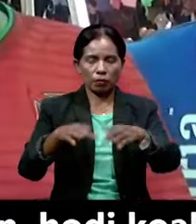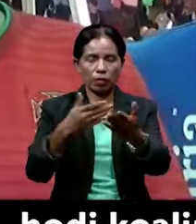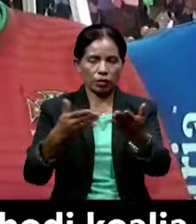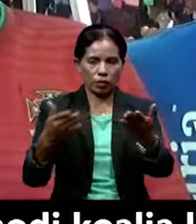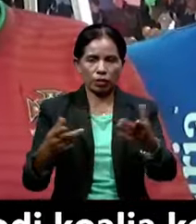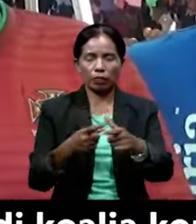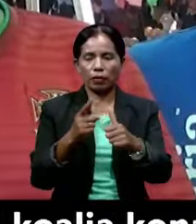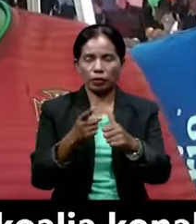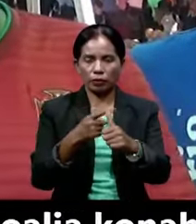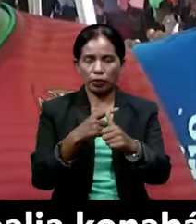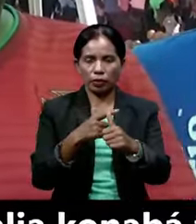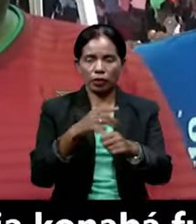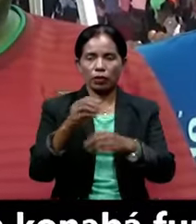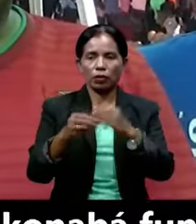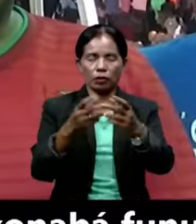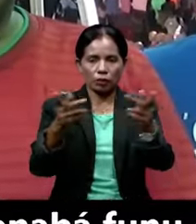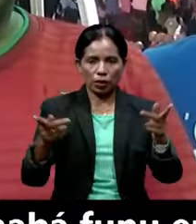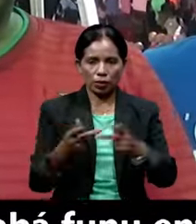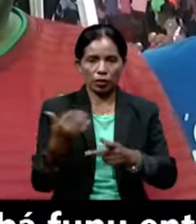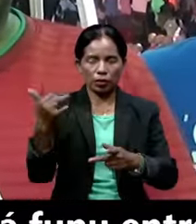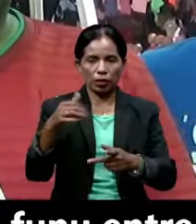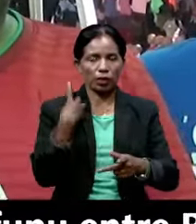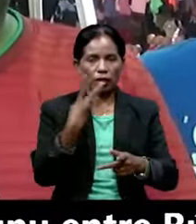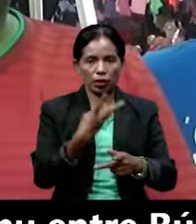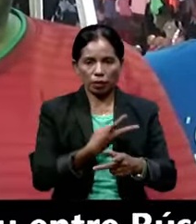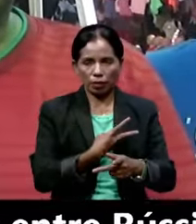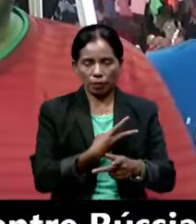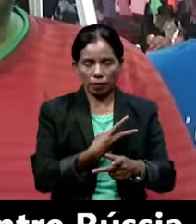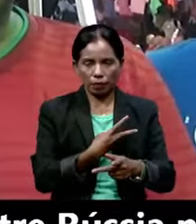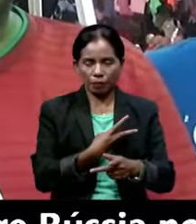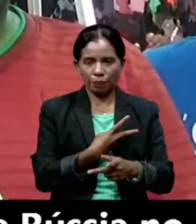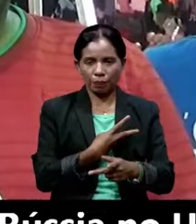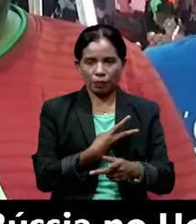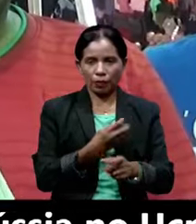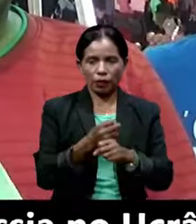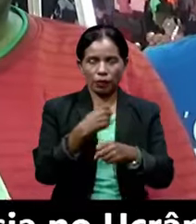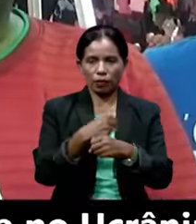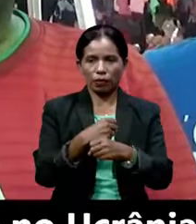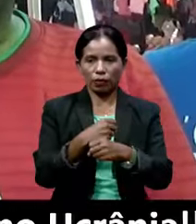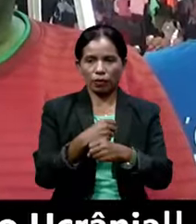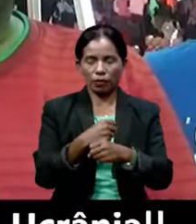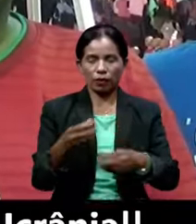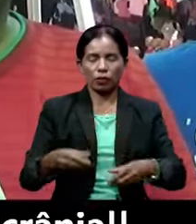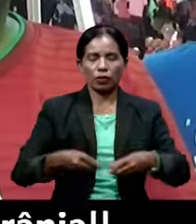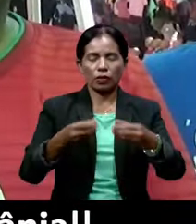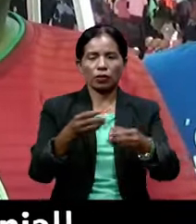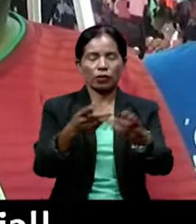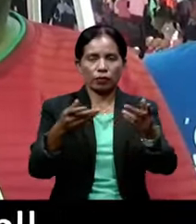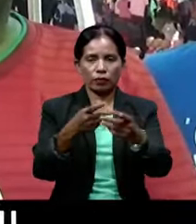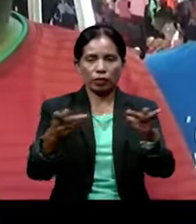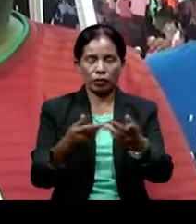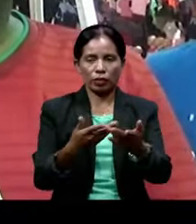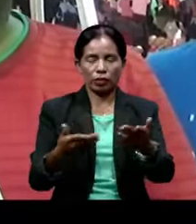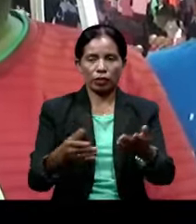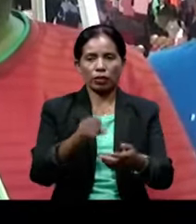Primeiro, quando a área não é a minha tu, halau, primeira tu, prioridade, mas a área